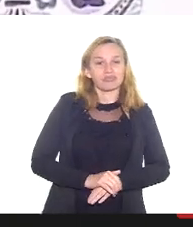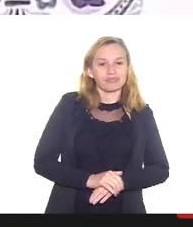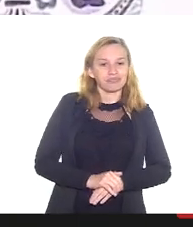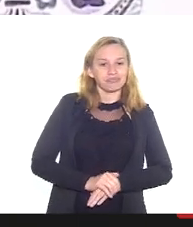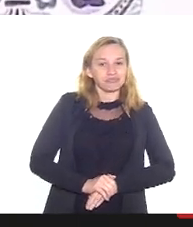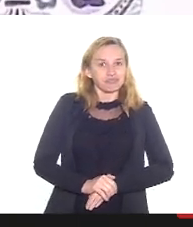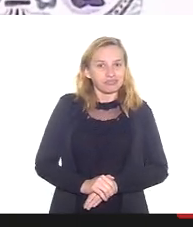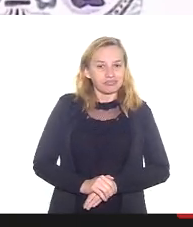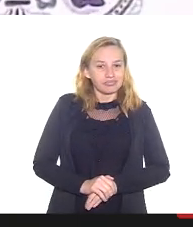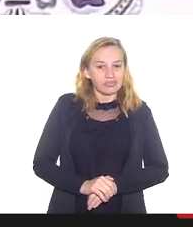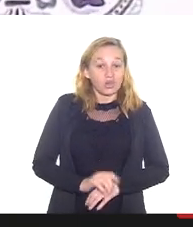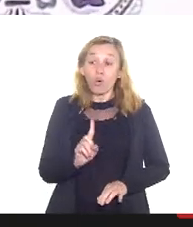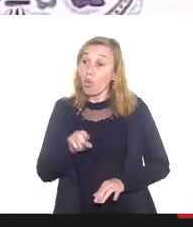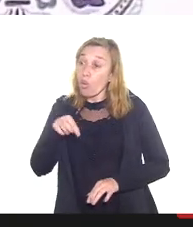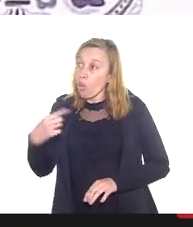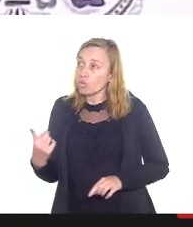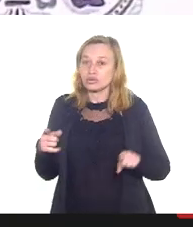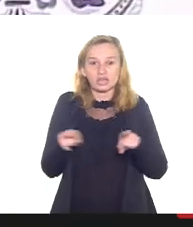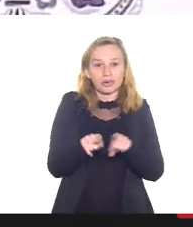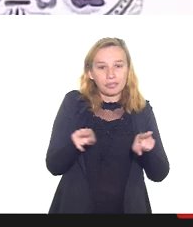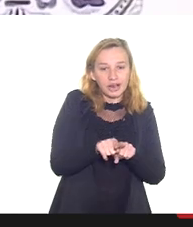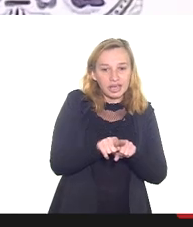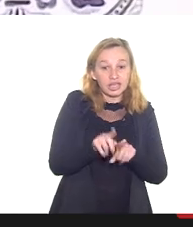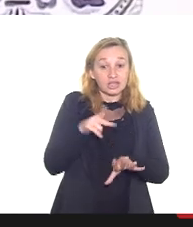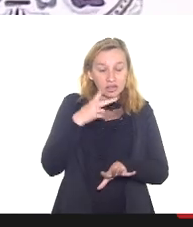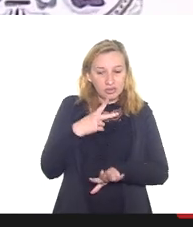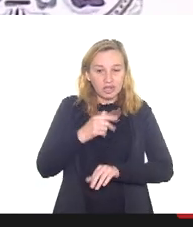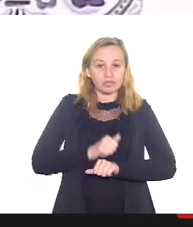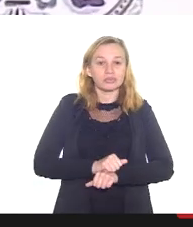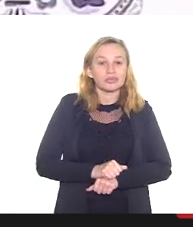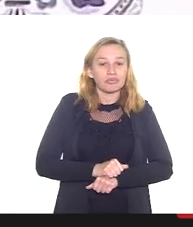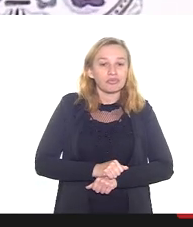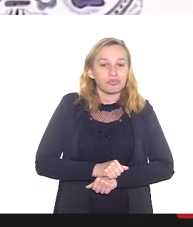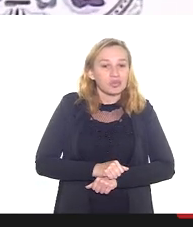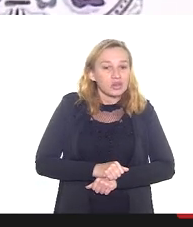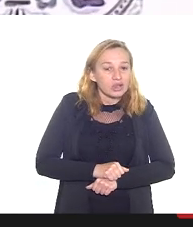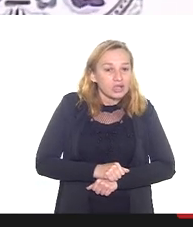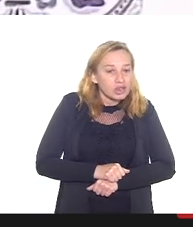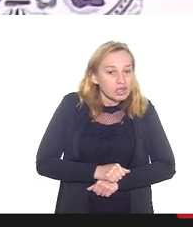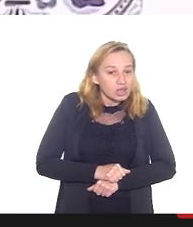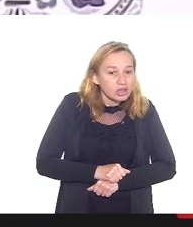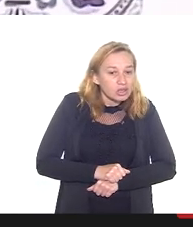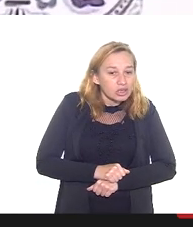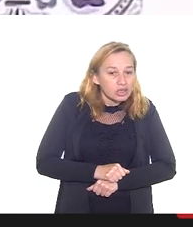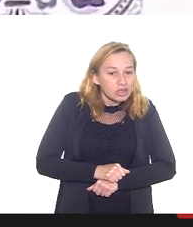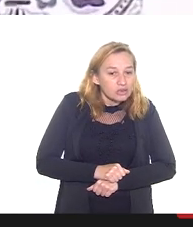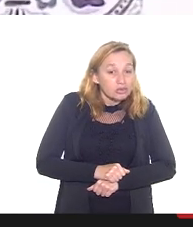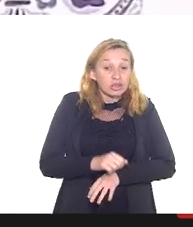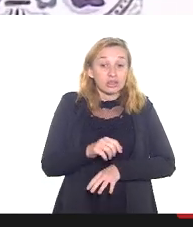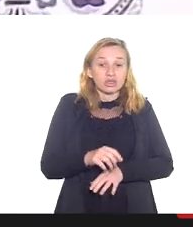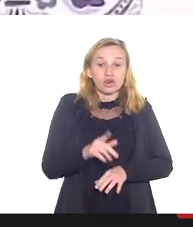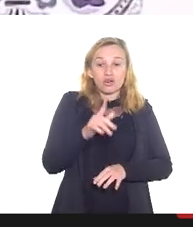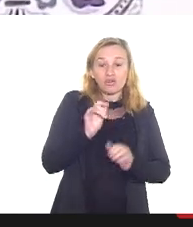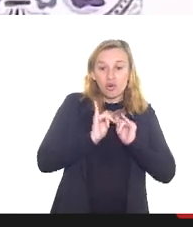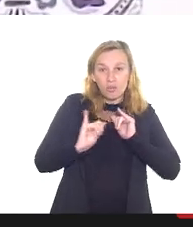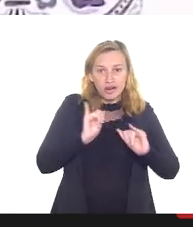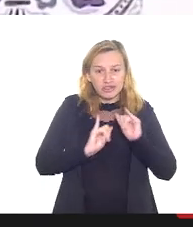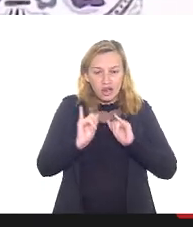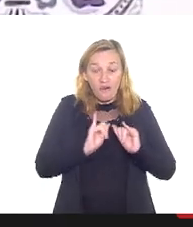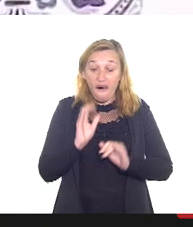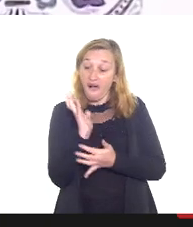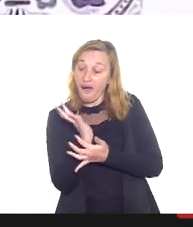SEDUC. Outro apontamento que a gente faz, né, que é na parte do itinerário formativo, a